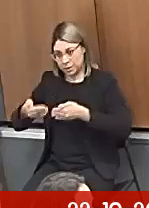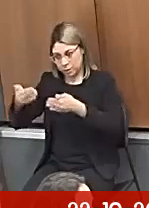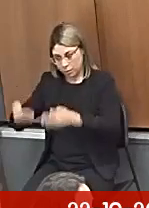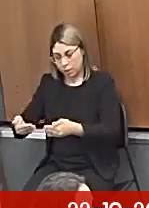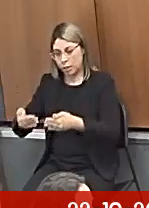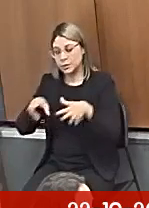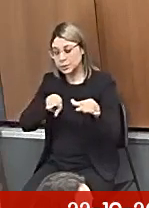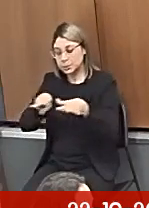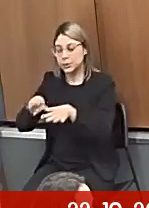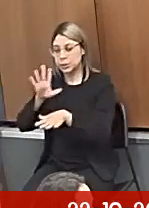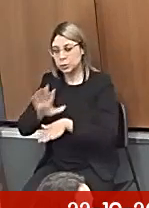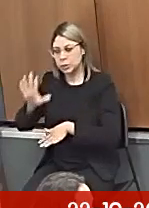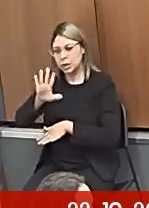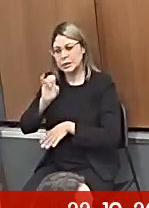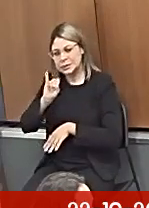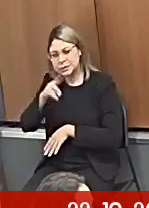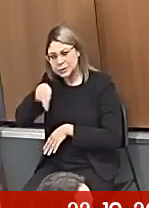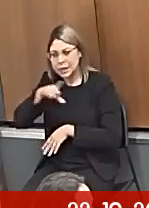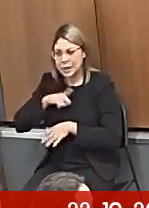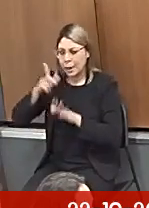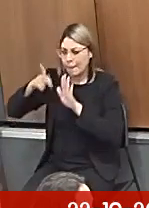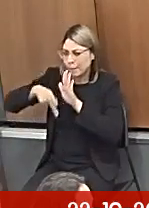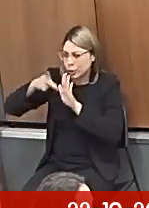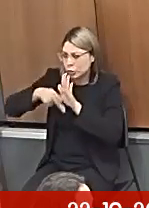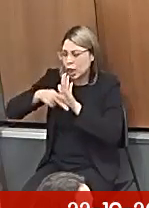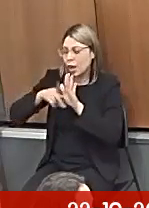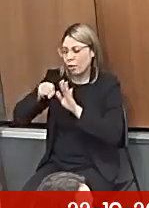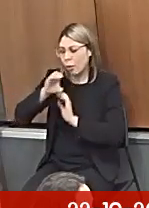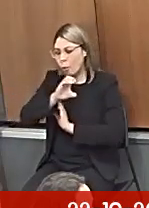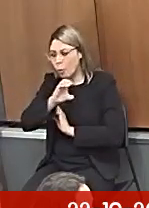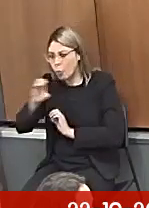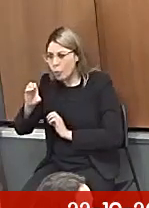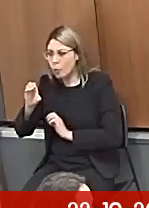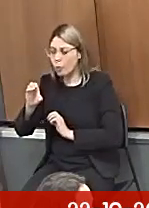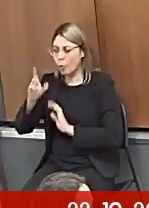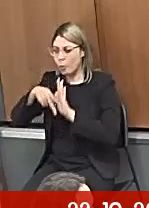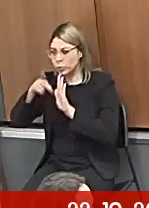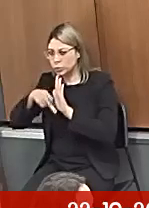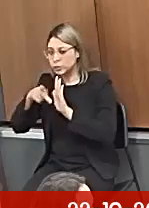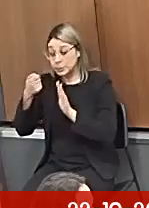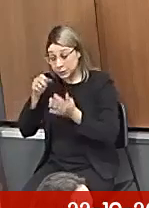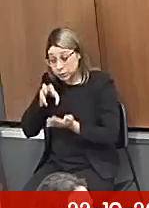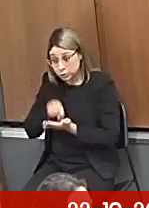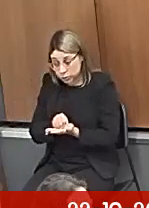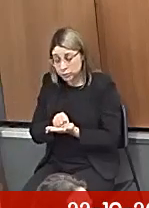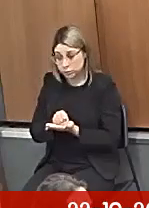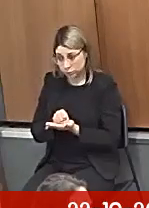Nacional. Quem tiver projeto, quem for coordenador, que registre